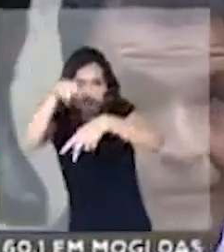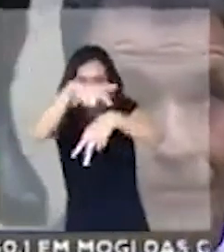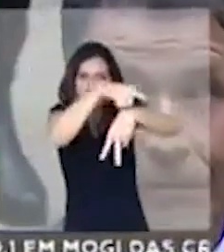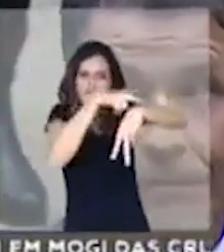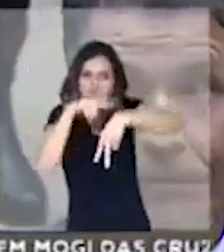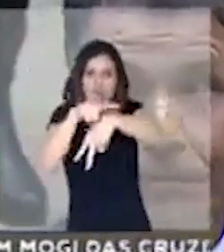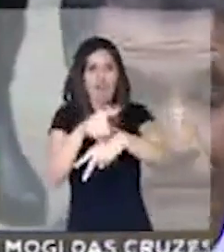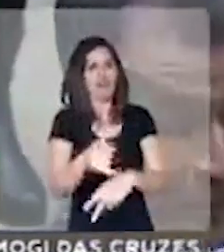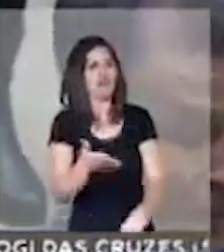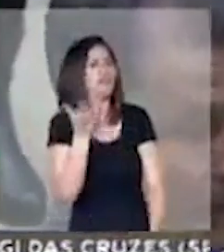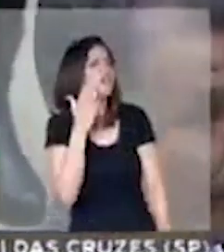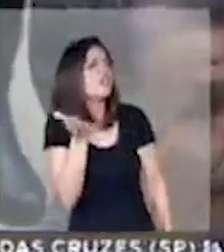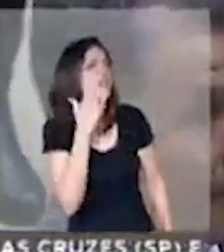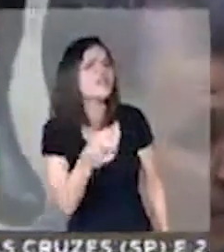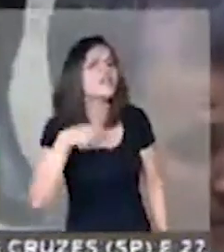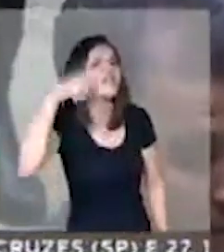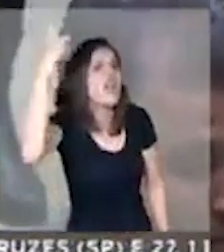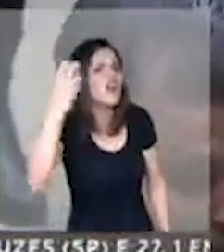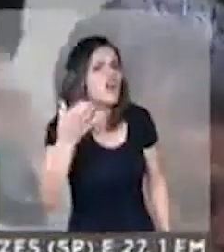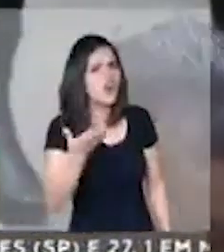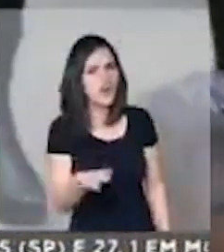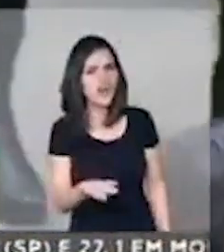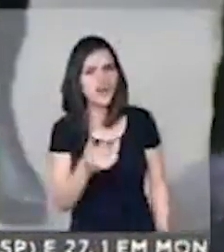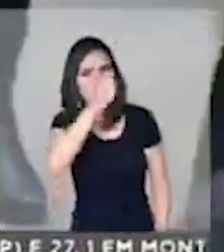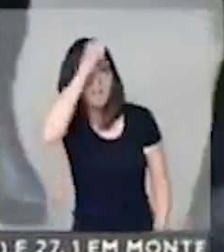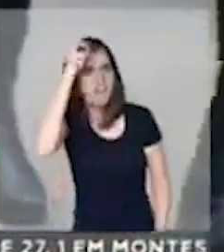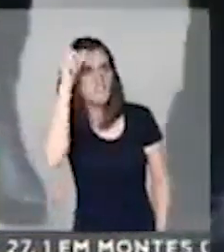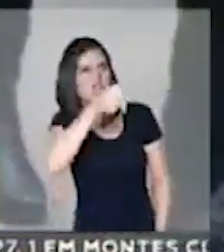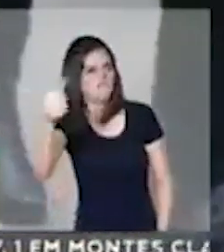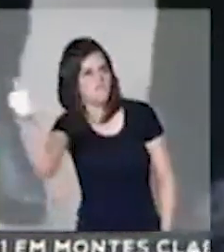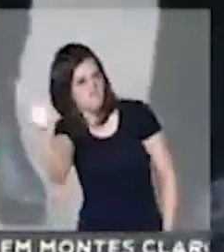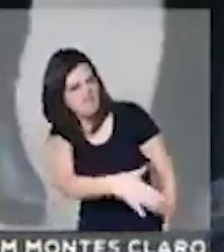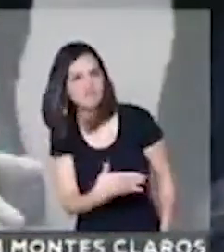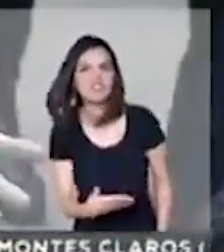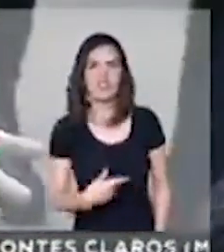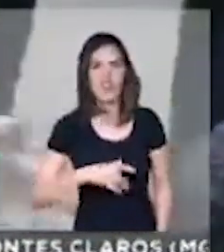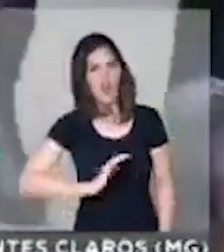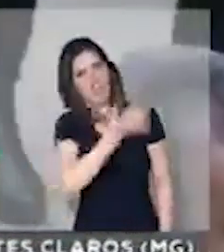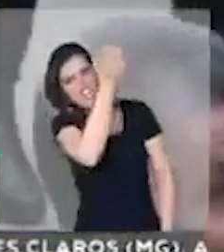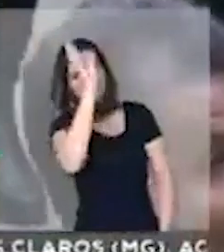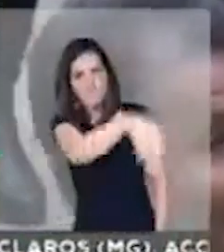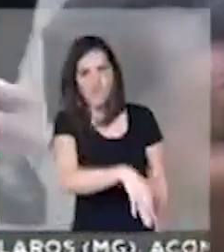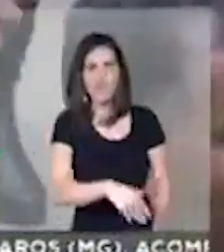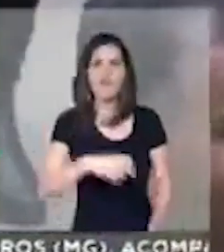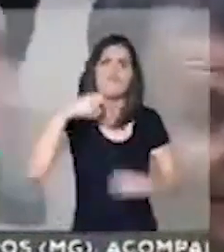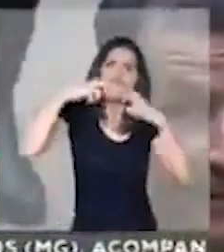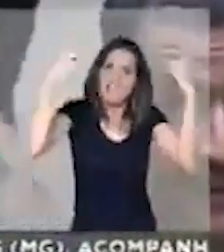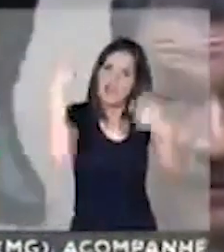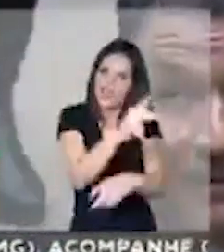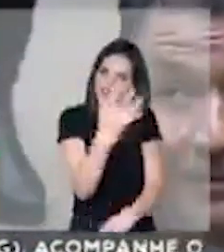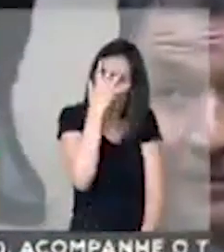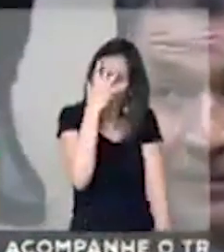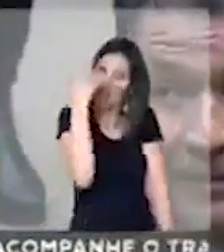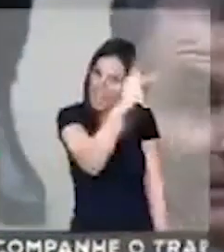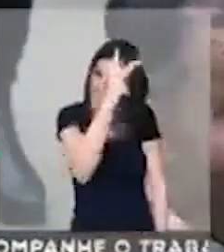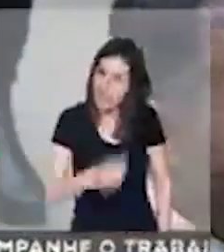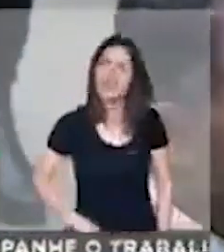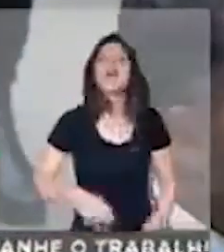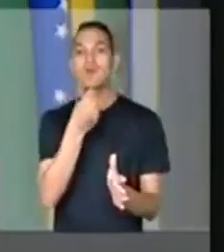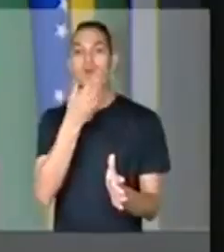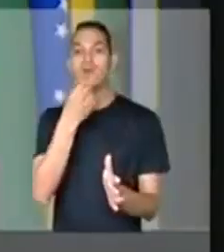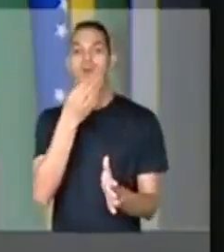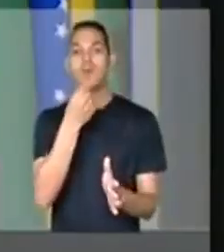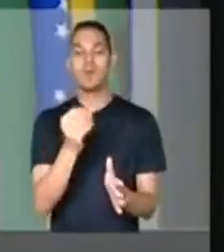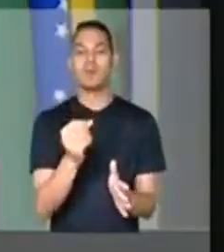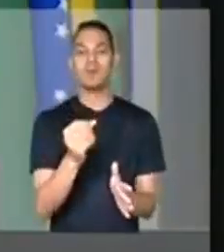na cara, seu prefeitinho. Mequetrefe, pé de rato excomungado. Tome vergonha na cara e pode processar à